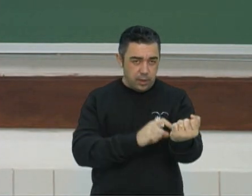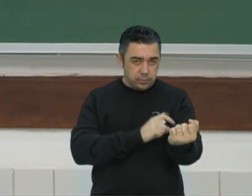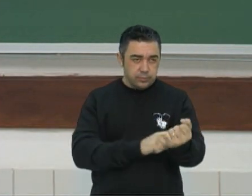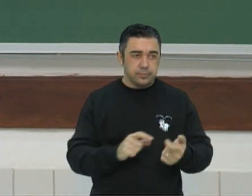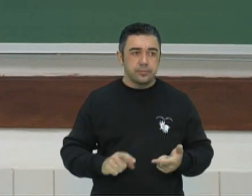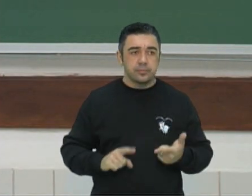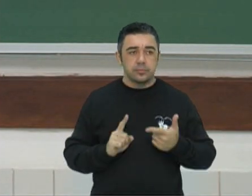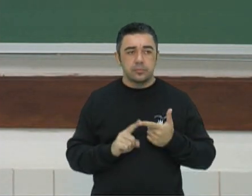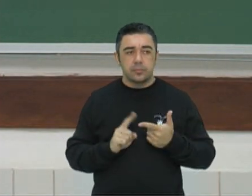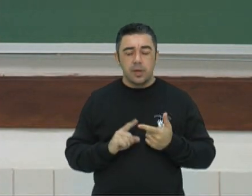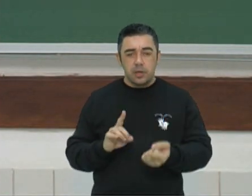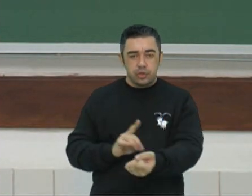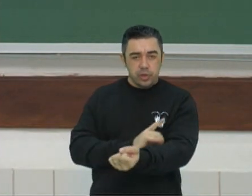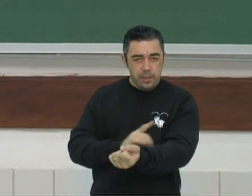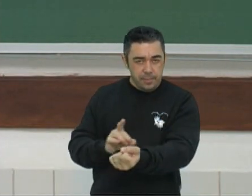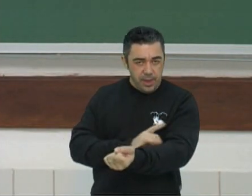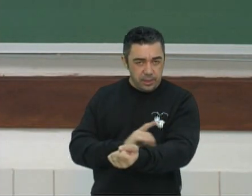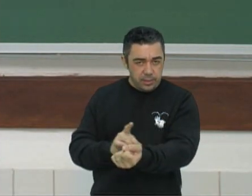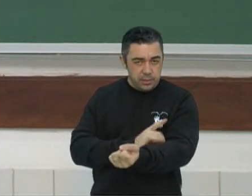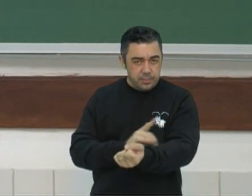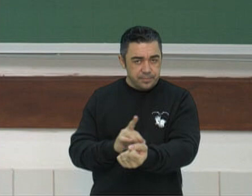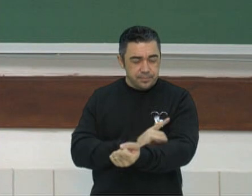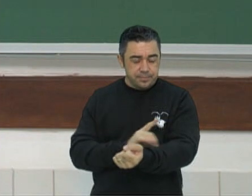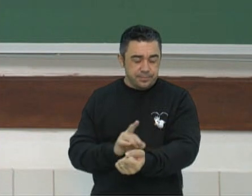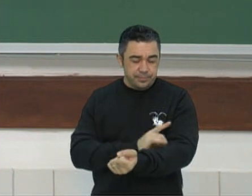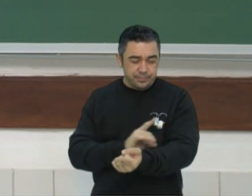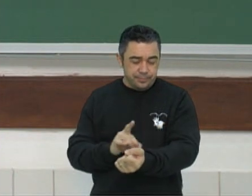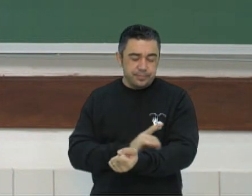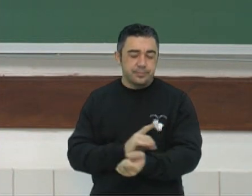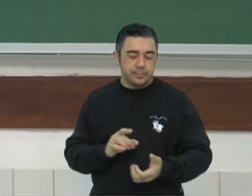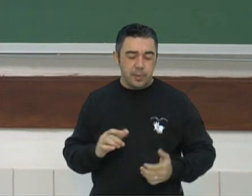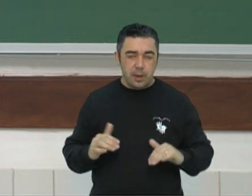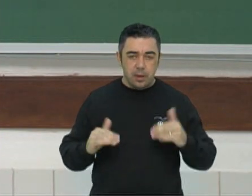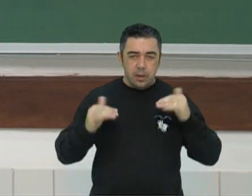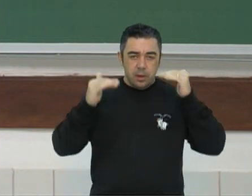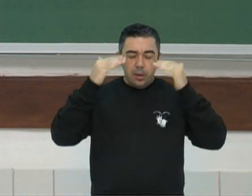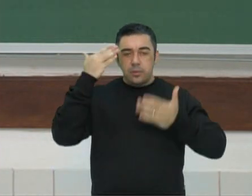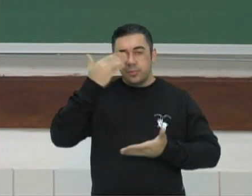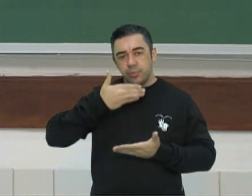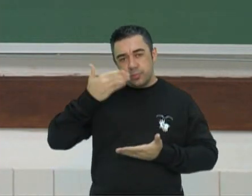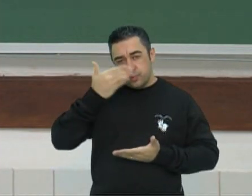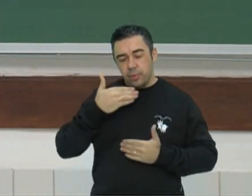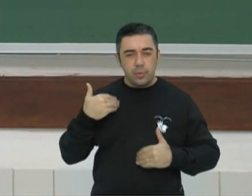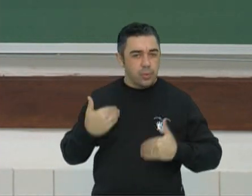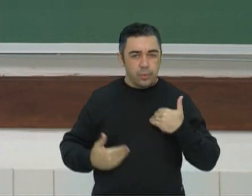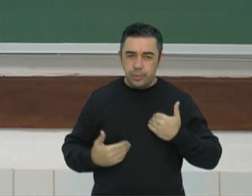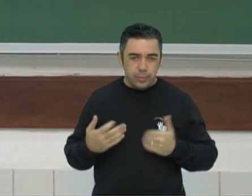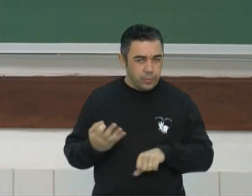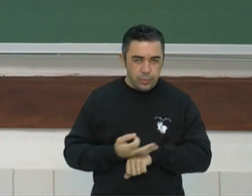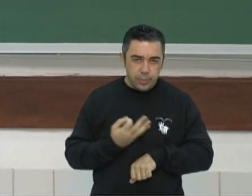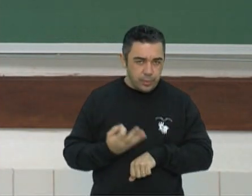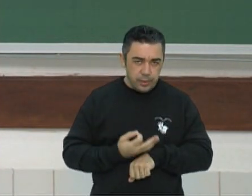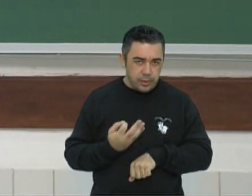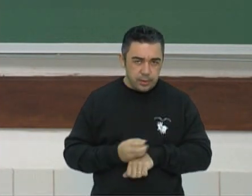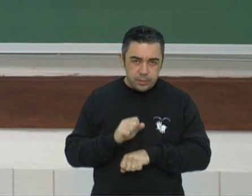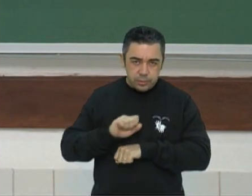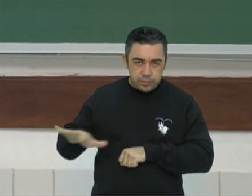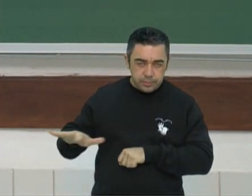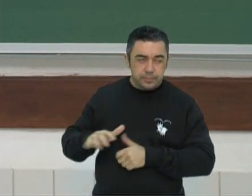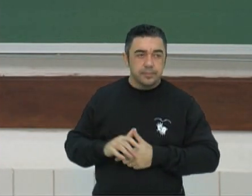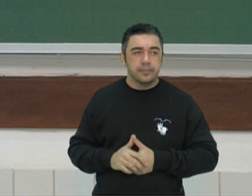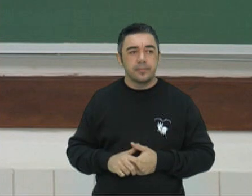tá? Diabetes, que seria aquela questão da elevação no açúcar no sangue e o corpo não conseguir dar conta desse açúcar,